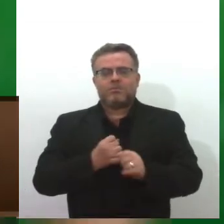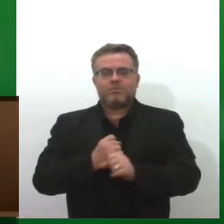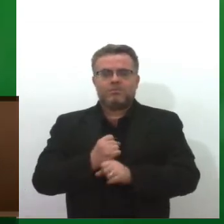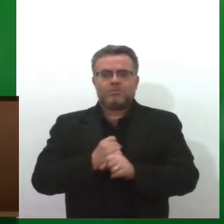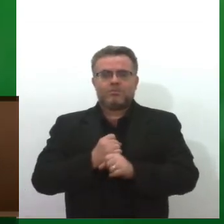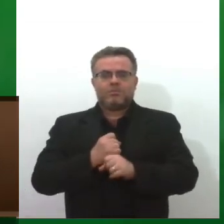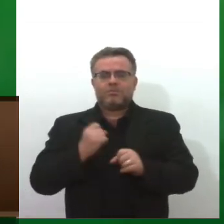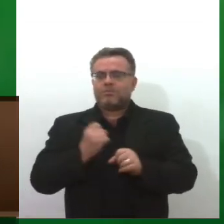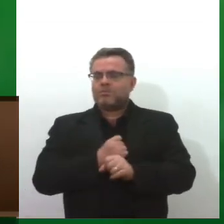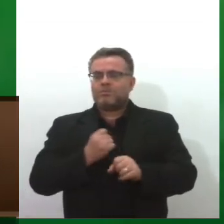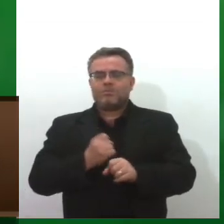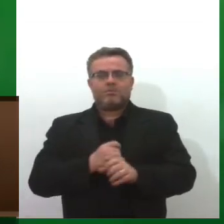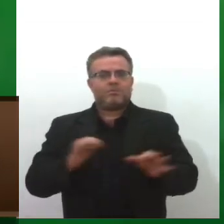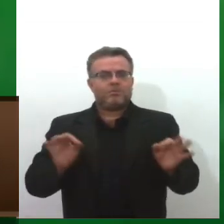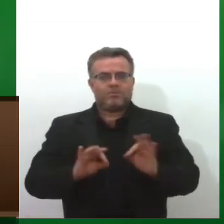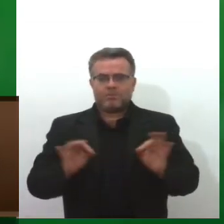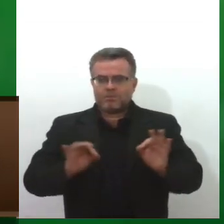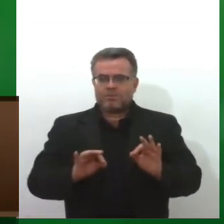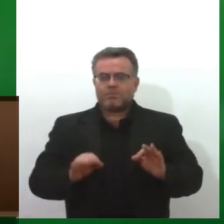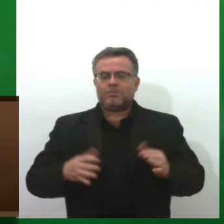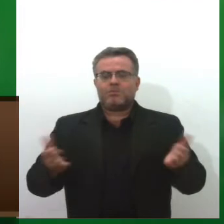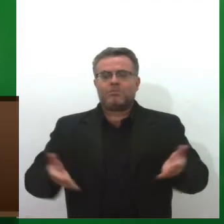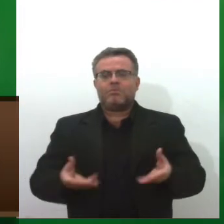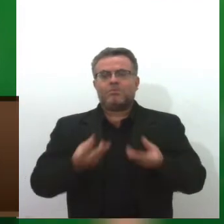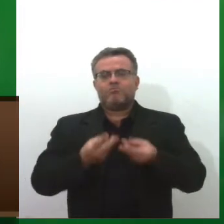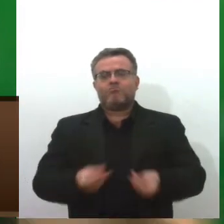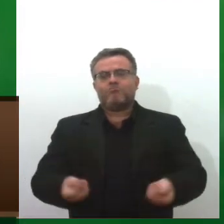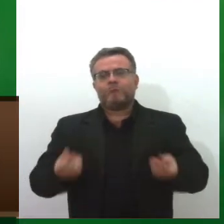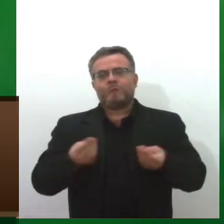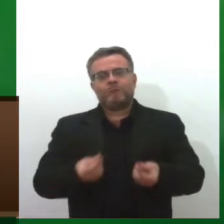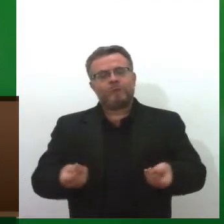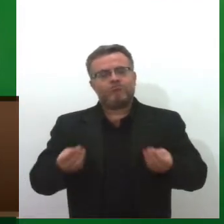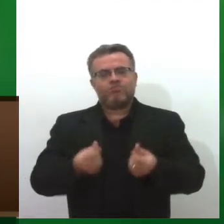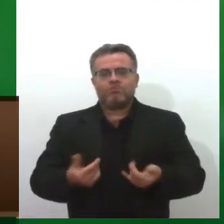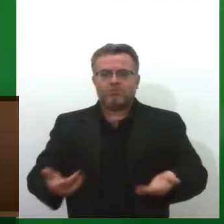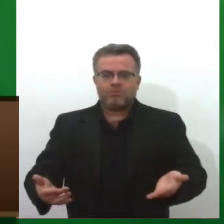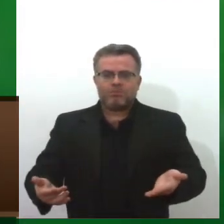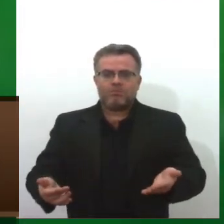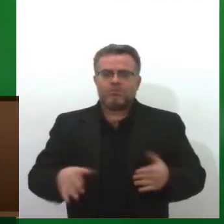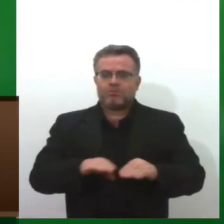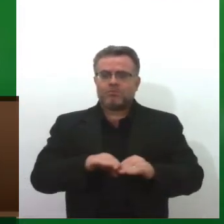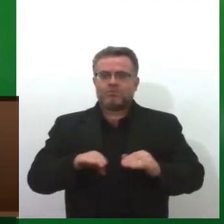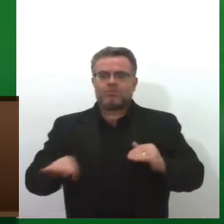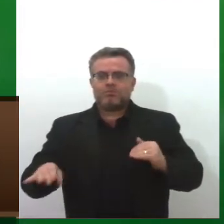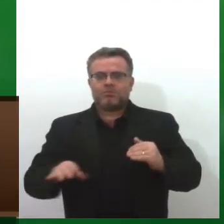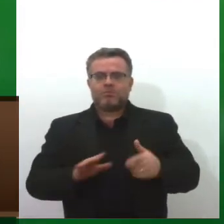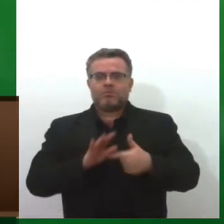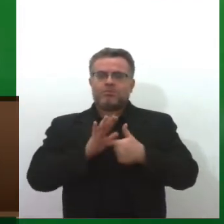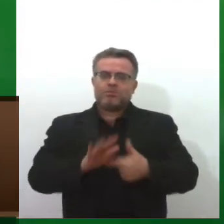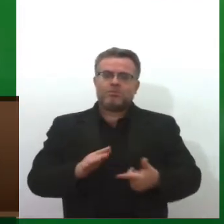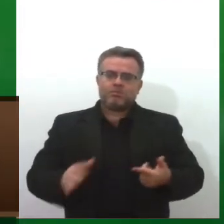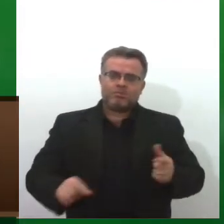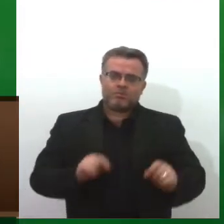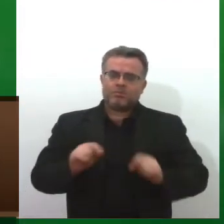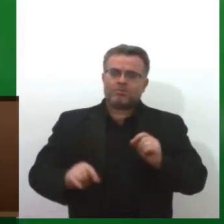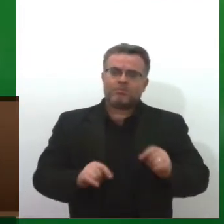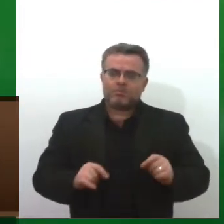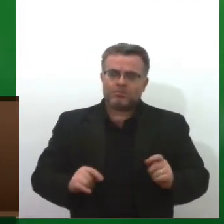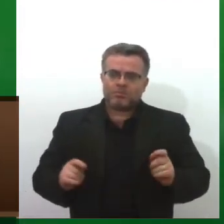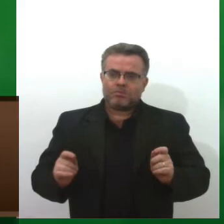manutenção, acabou deixando mais frágil, né, as condições das BRs, e isso a infraestrutura pesa muito. Para